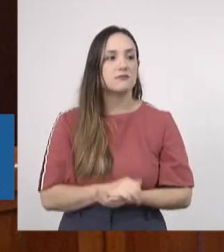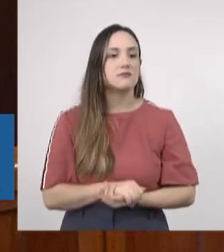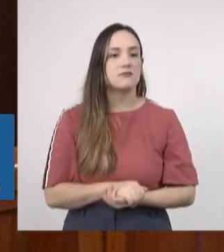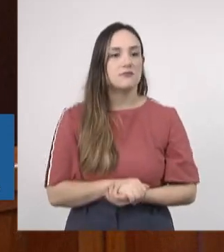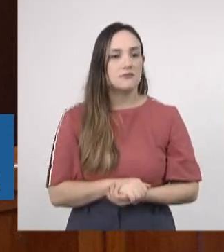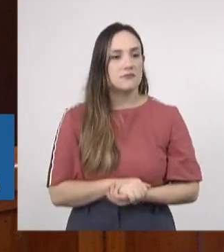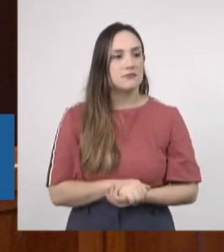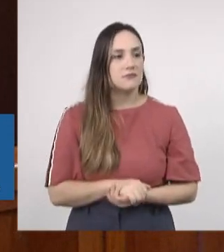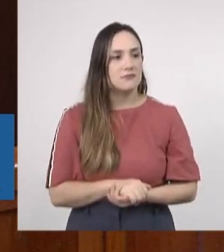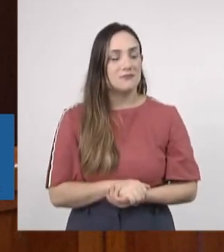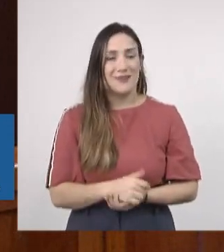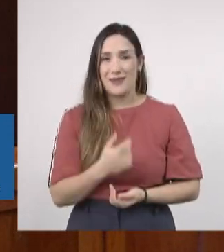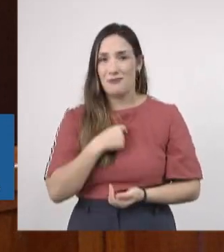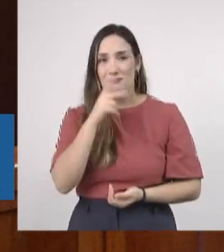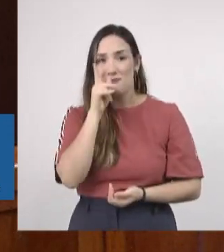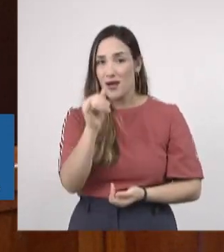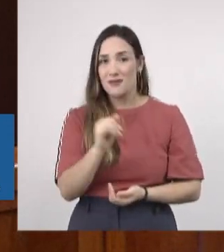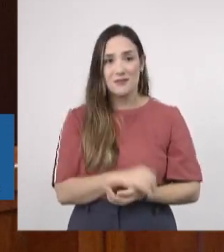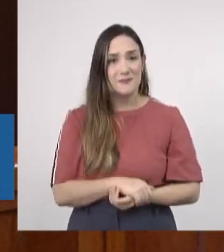vinda como pai,